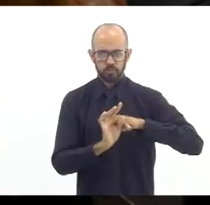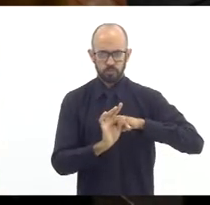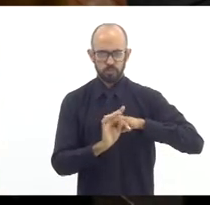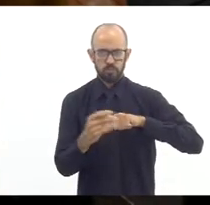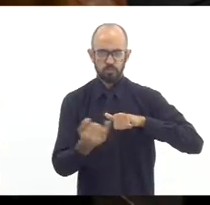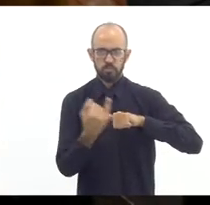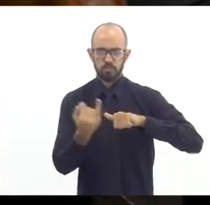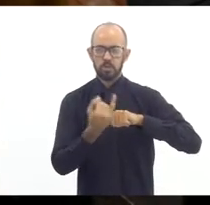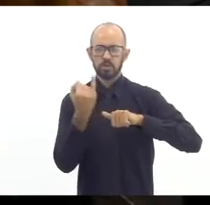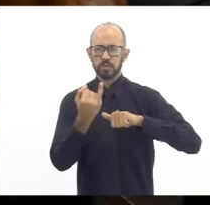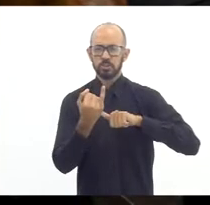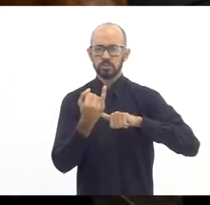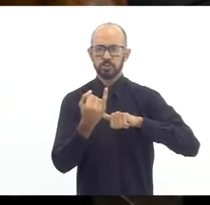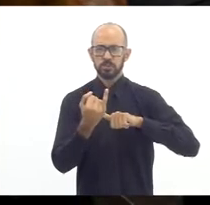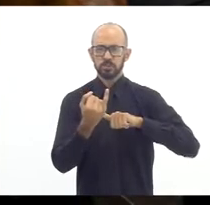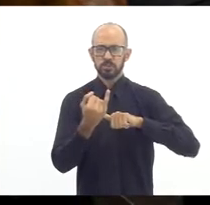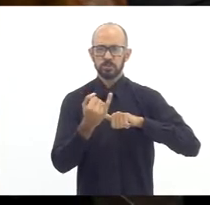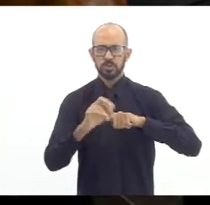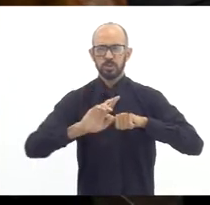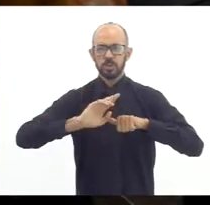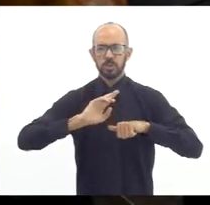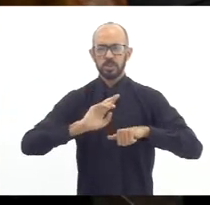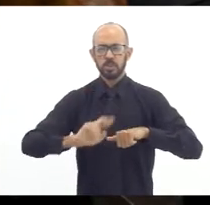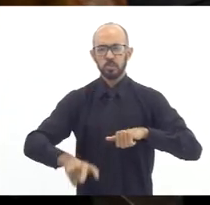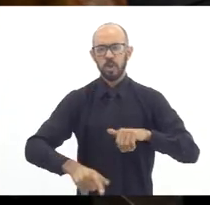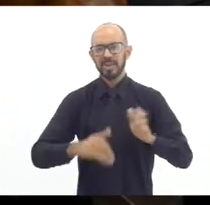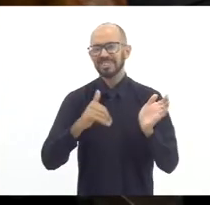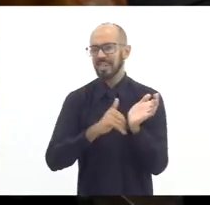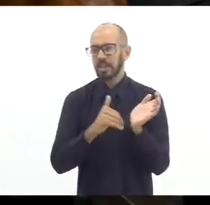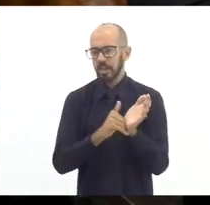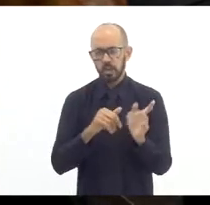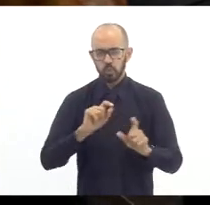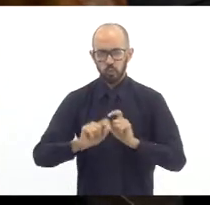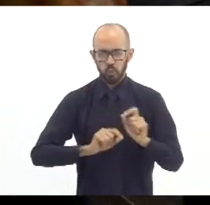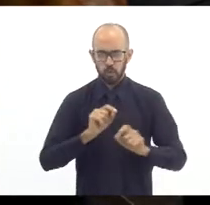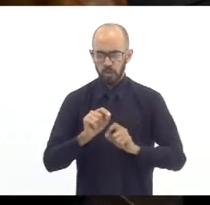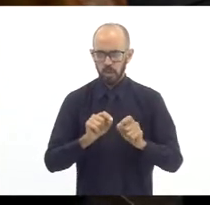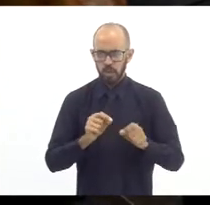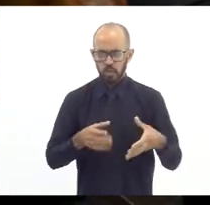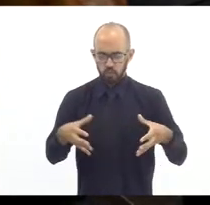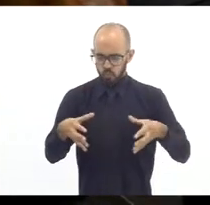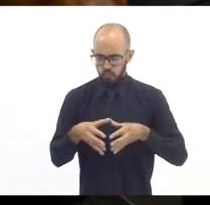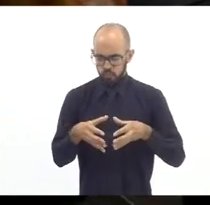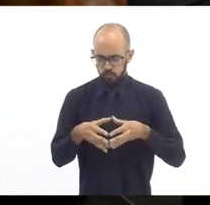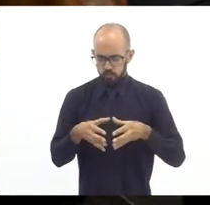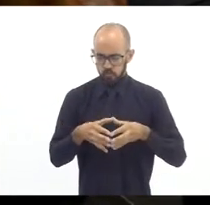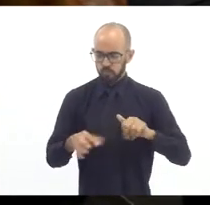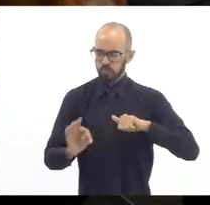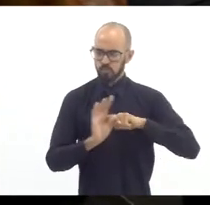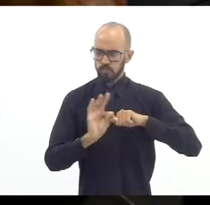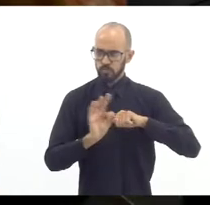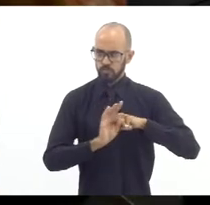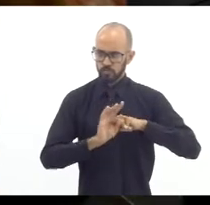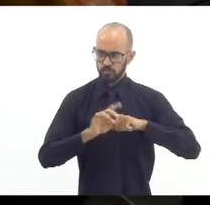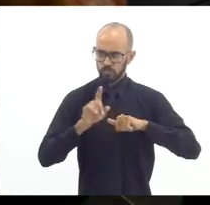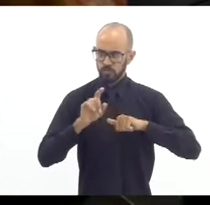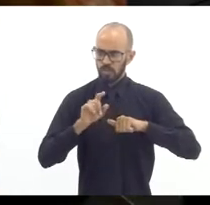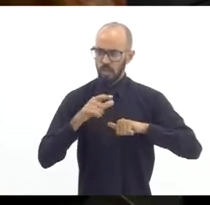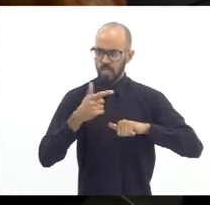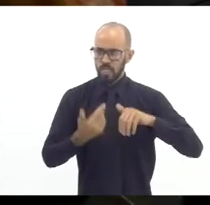considerável. E, assim, não é segredo para ninguém que o corpo técnico da agência reguladora é muito